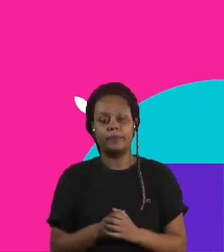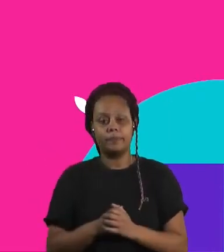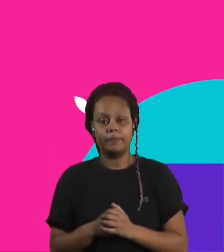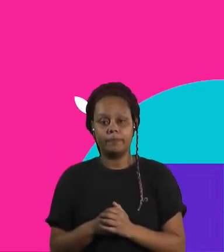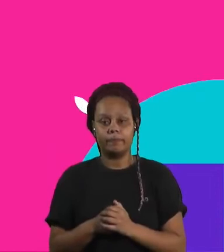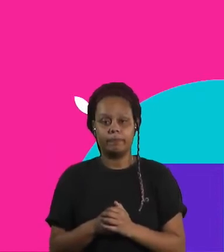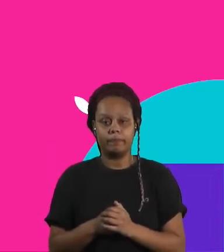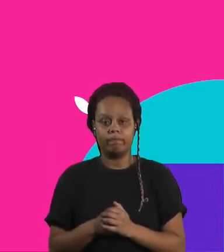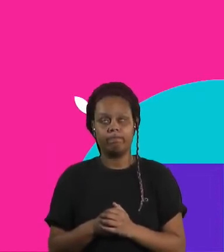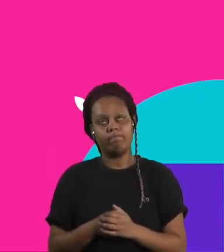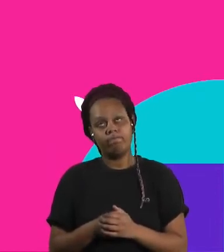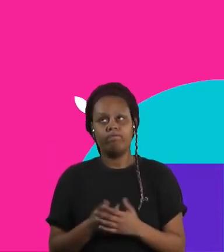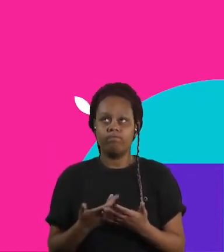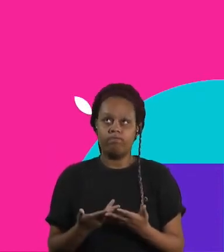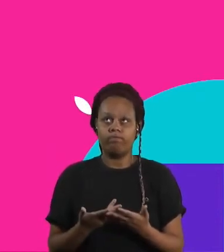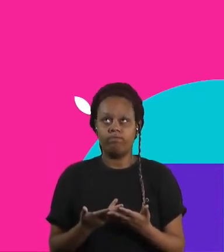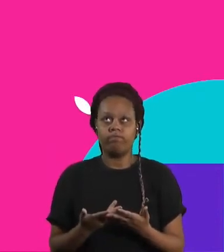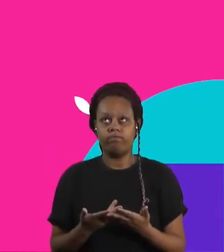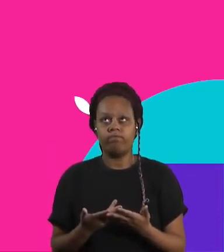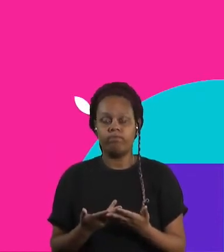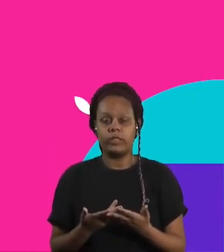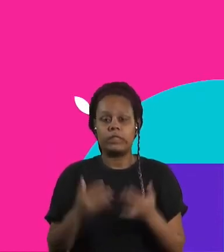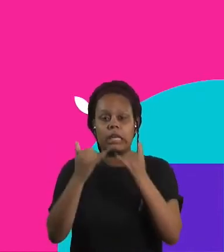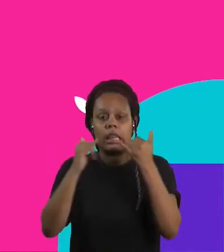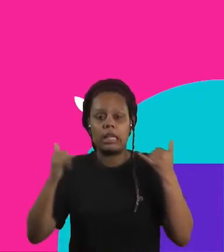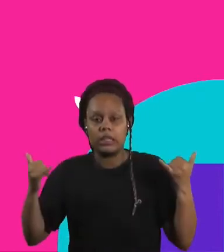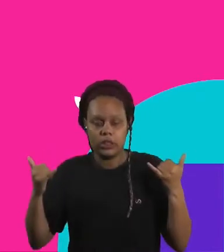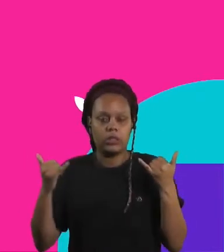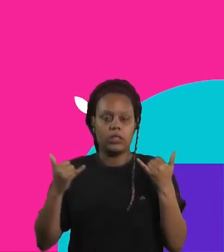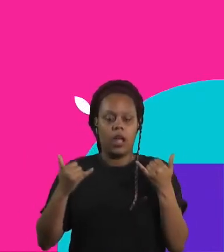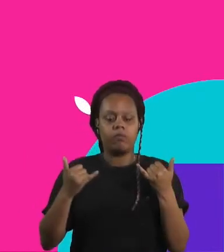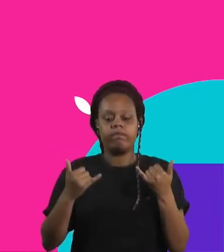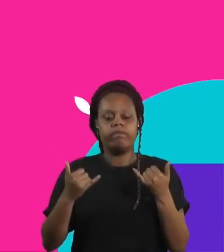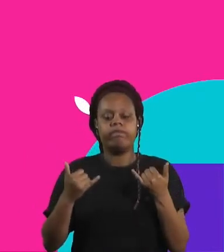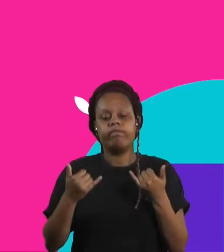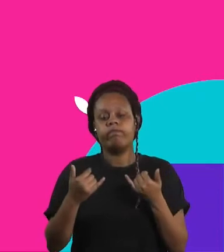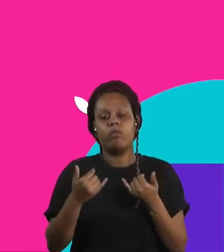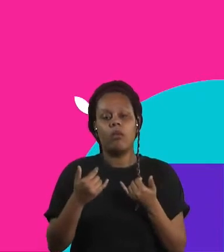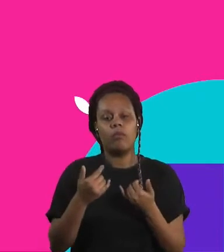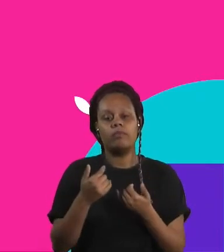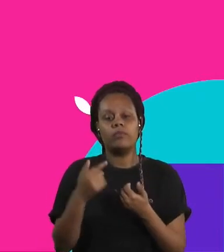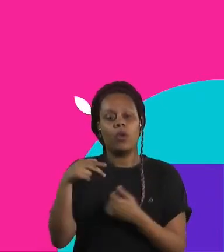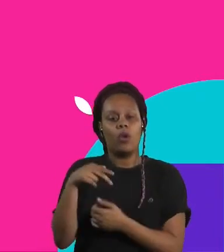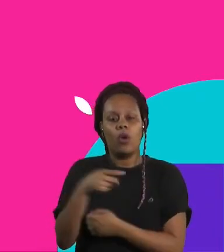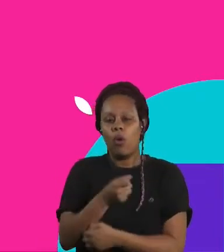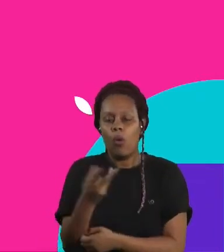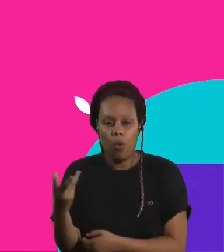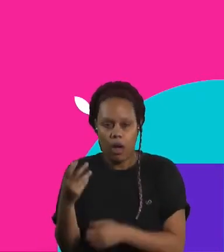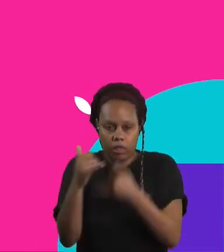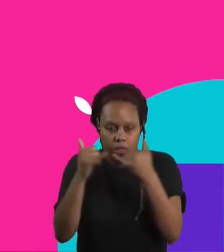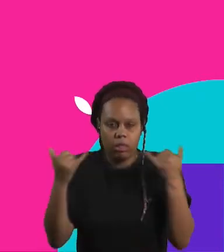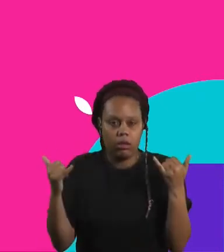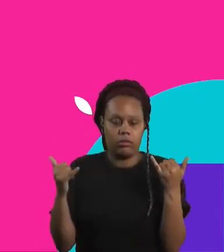de quantos megawatts de energia eu gero, para por exemplo, quantas crianças eu tenho em projetos sociais, enfim, uma relação